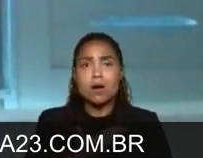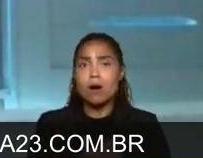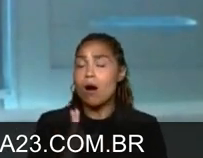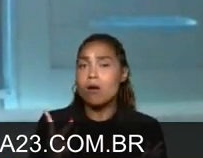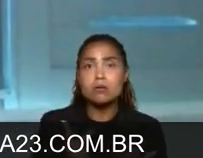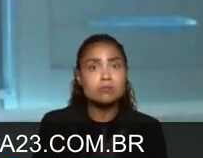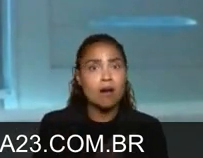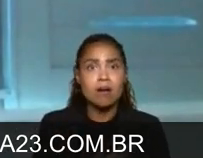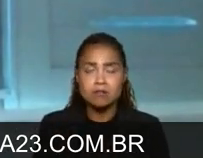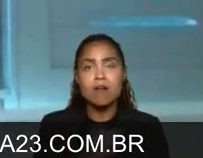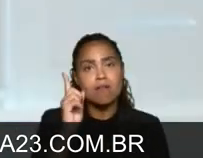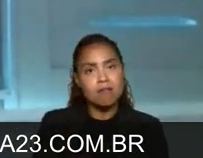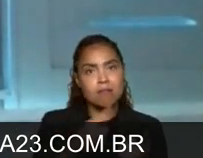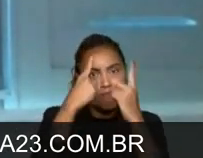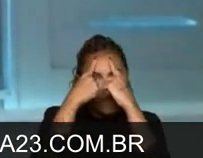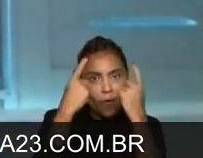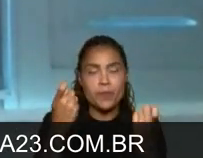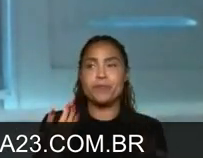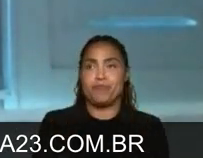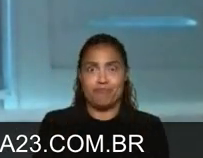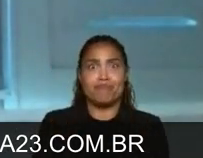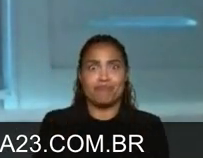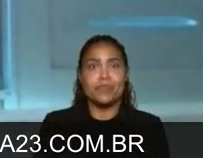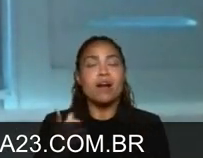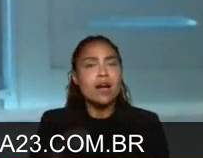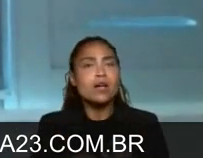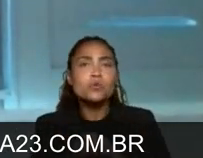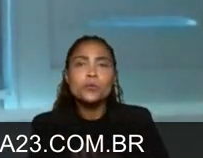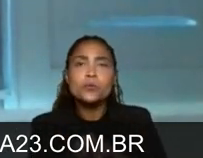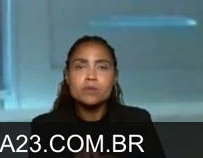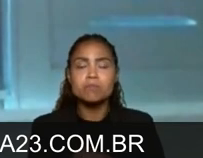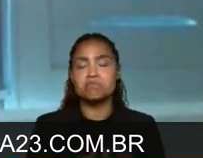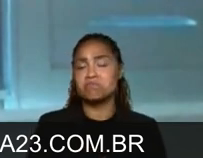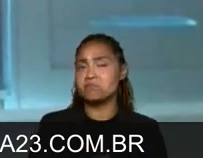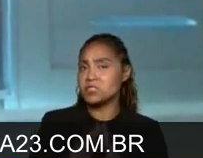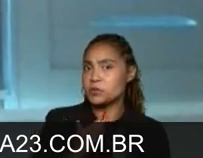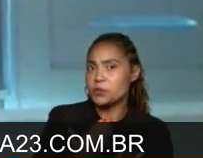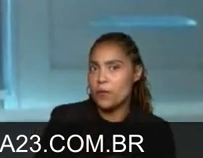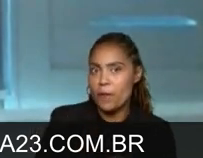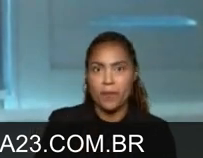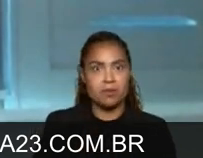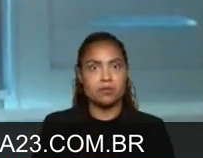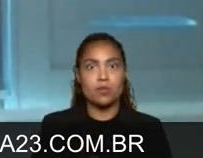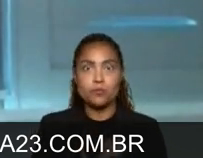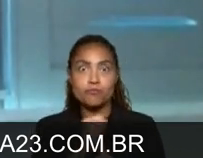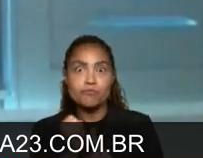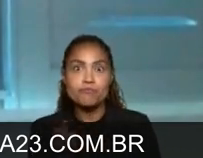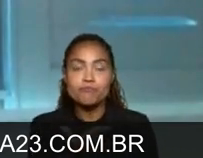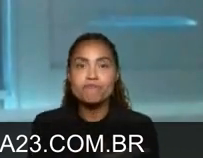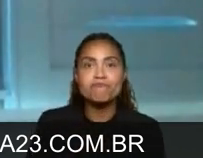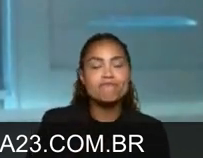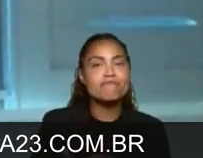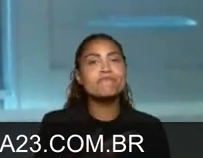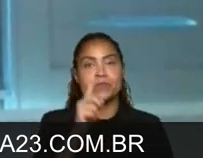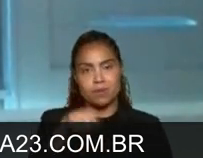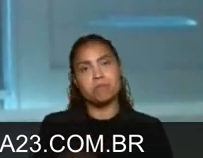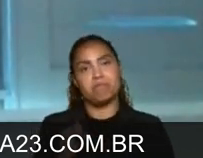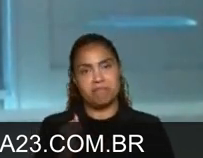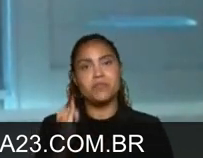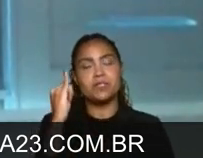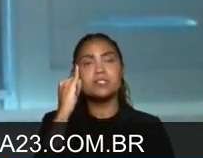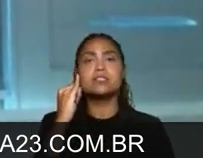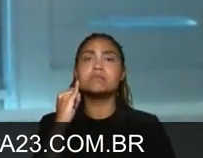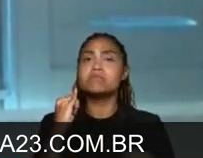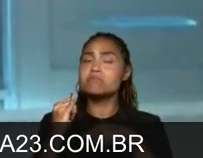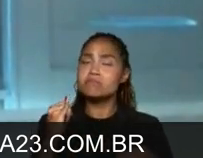acontecendo com ela é uma violência. Então, a educação, a escola, né, a socialização, ela é extremamente importante para que a